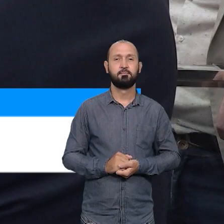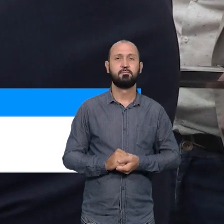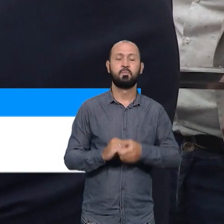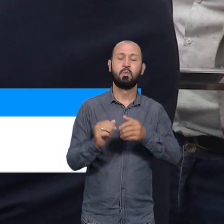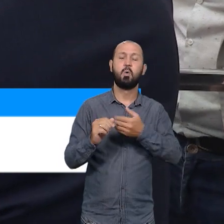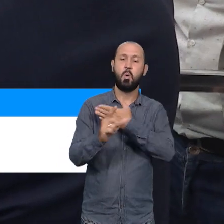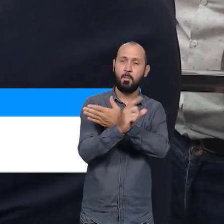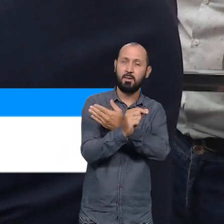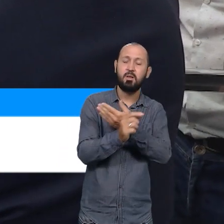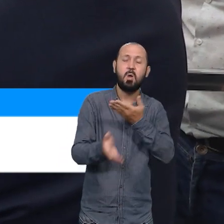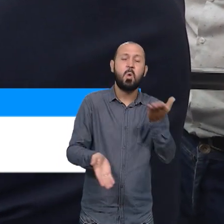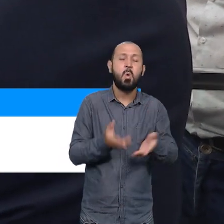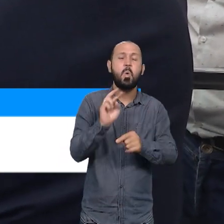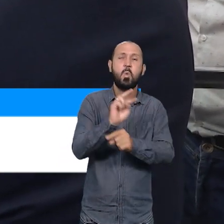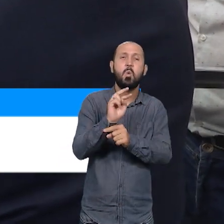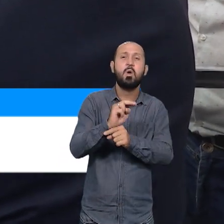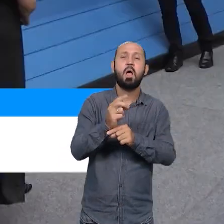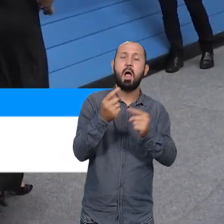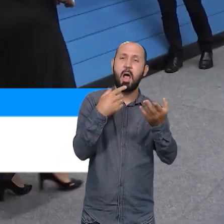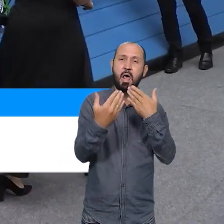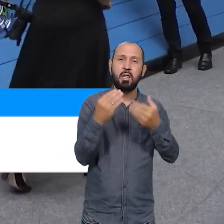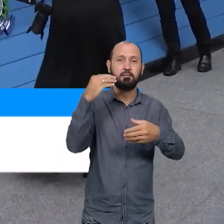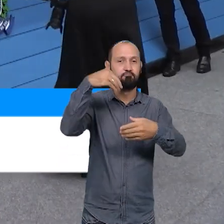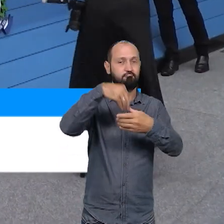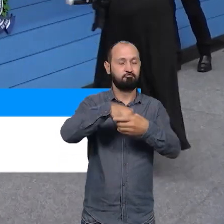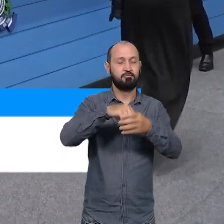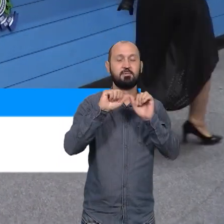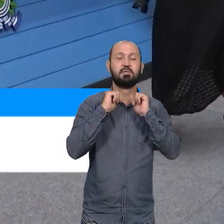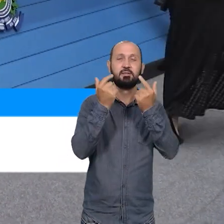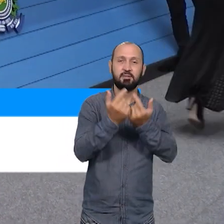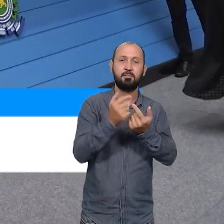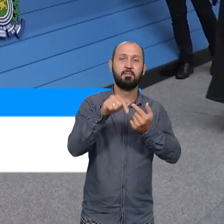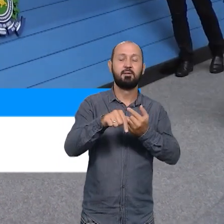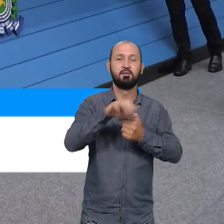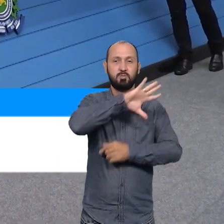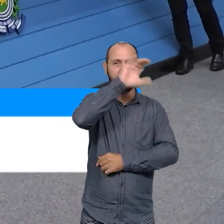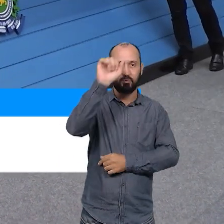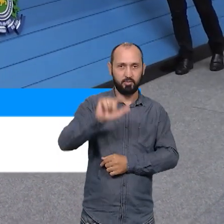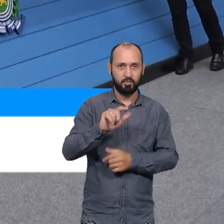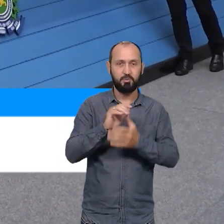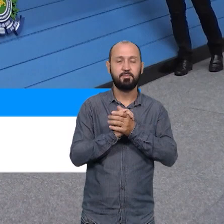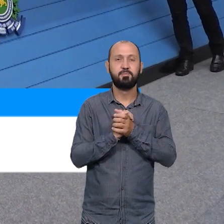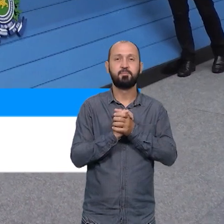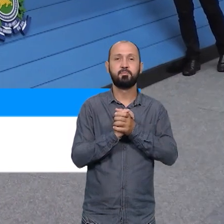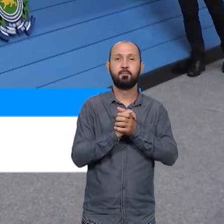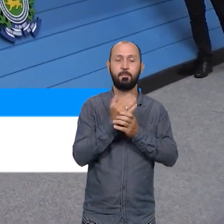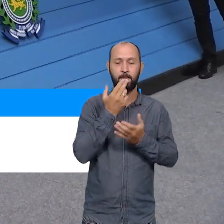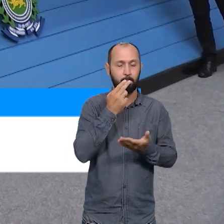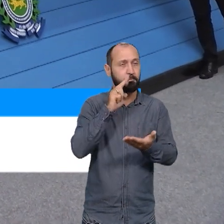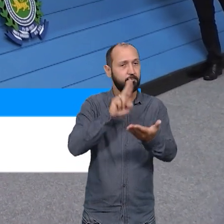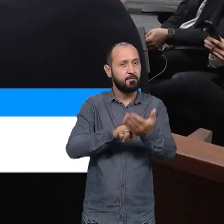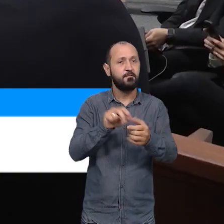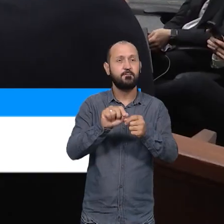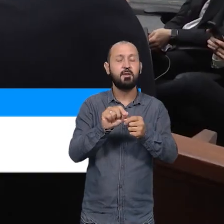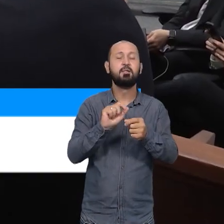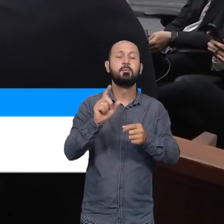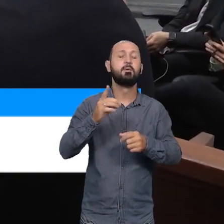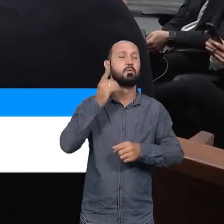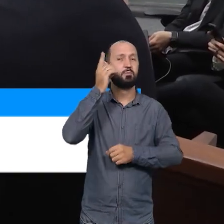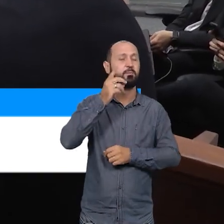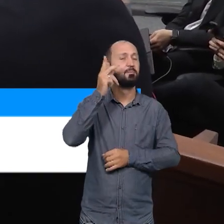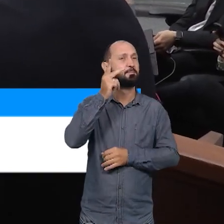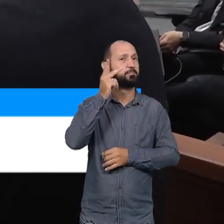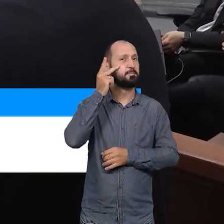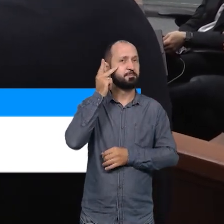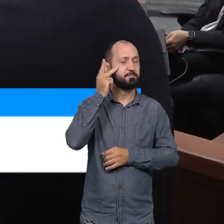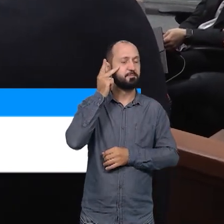O desmatamento do Pantanal voltou ao centro dos debates na Assembleia Legislativa de Mato Grosso do Sul. Um requerimento apresentado